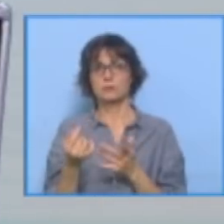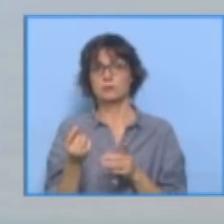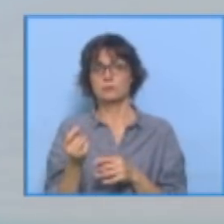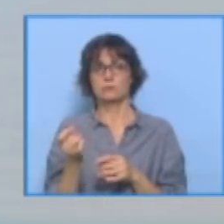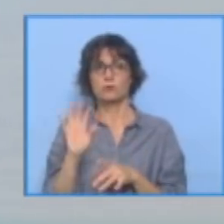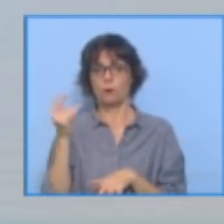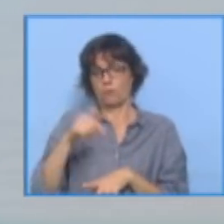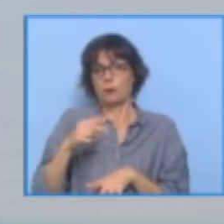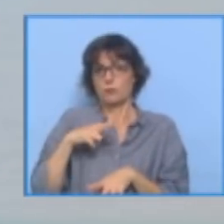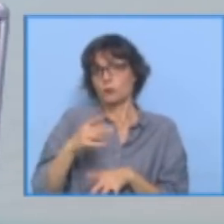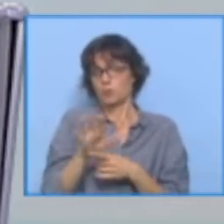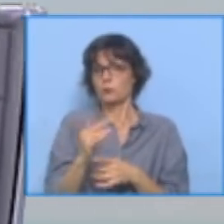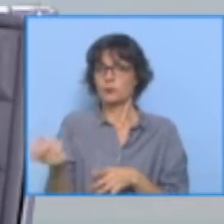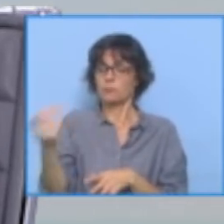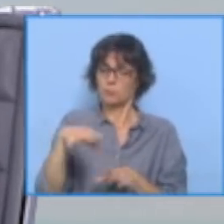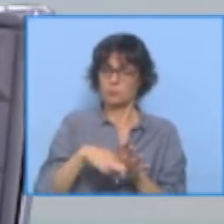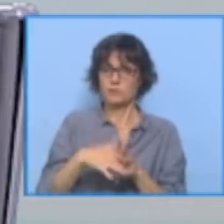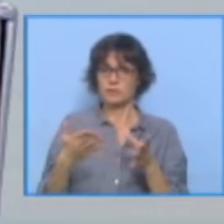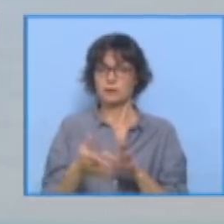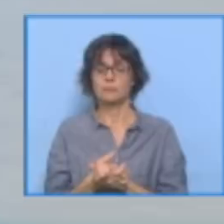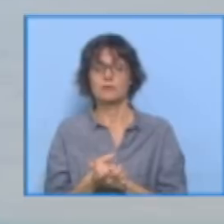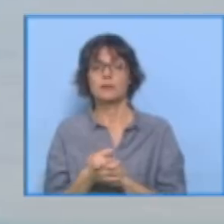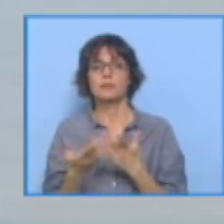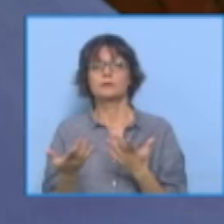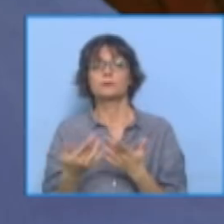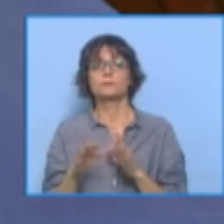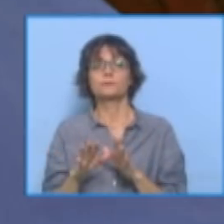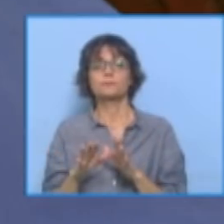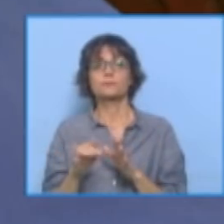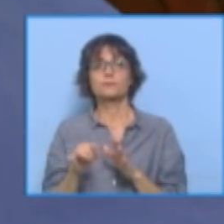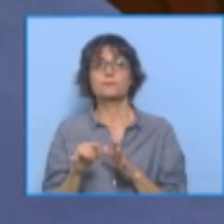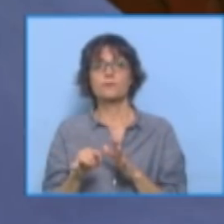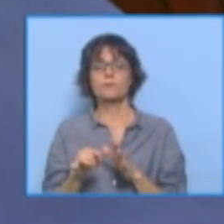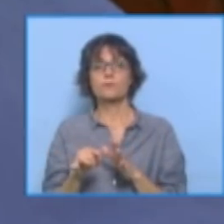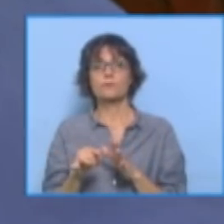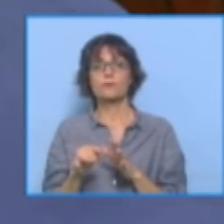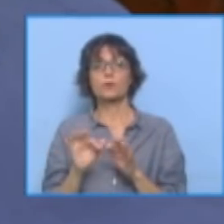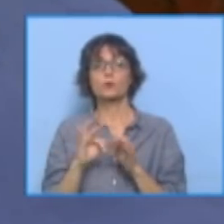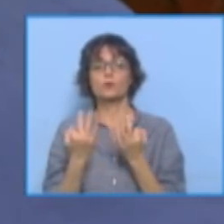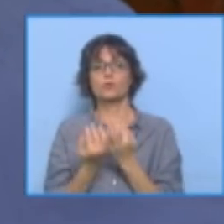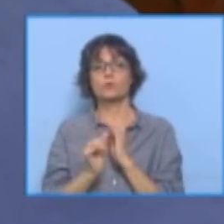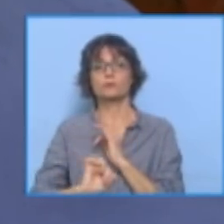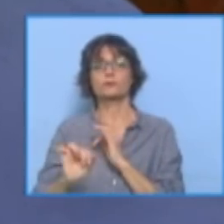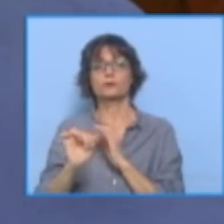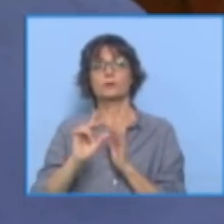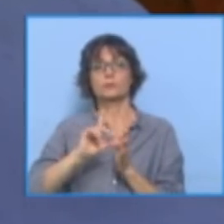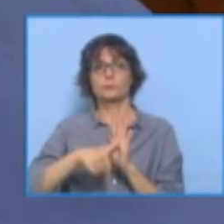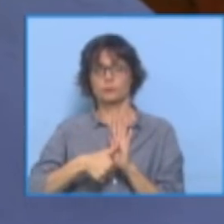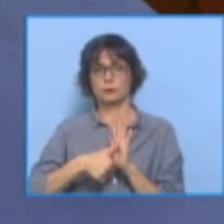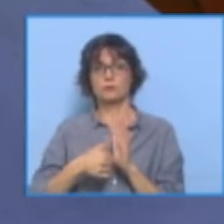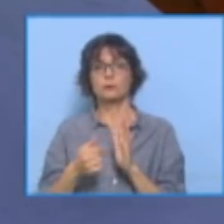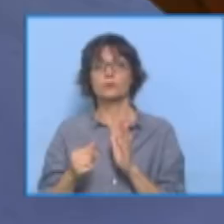Portugal. Mas também, se calhar, relativamente aqui aos workshops, elas começaram com este projeto que é o Start